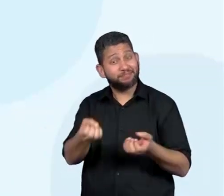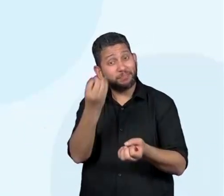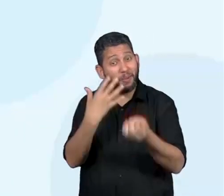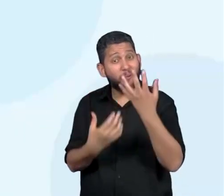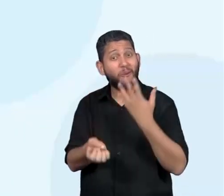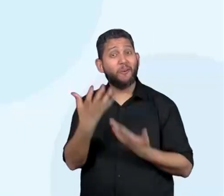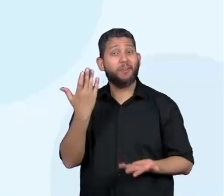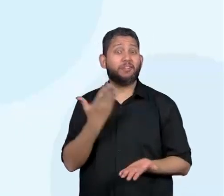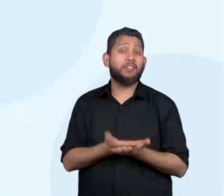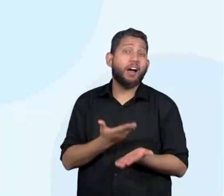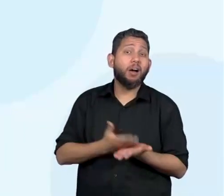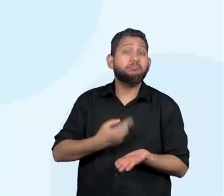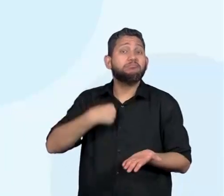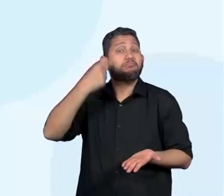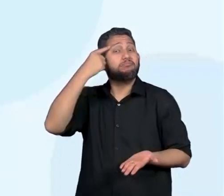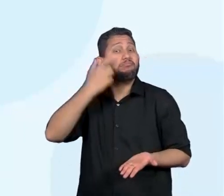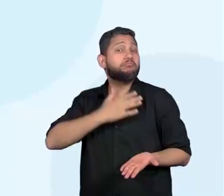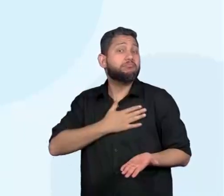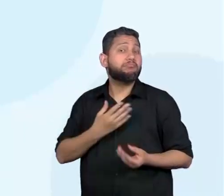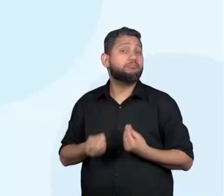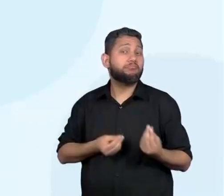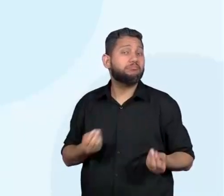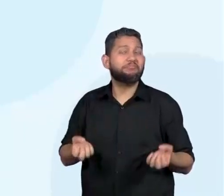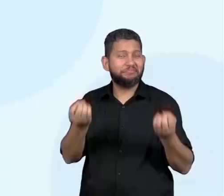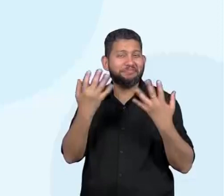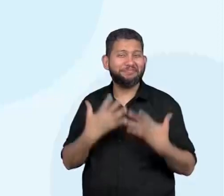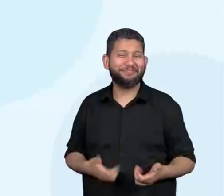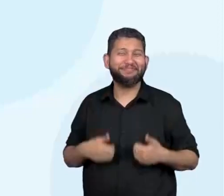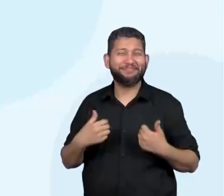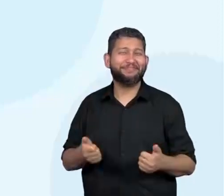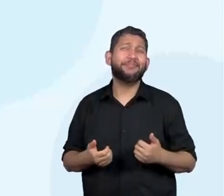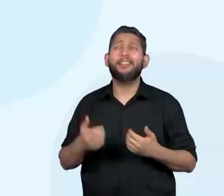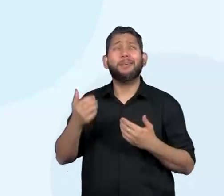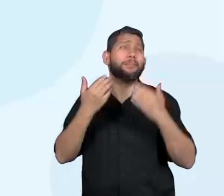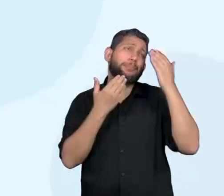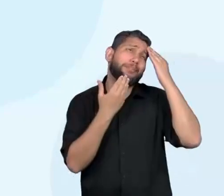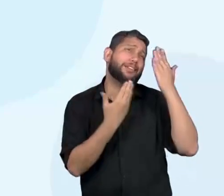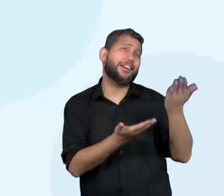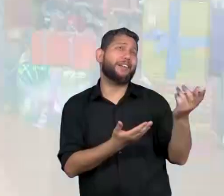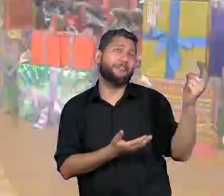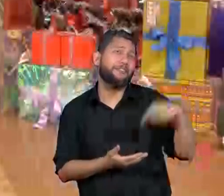conte o cachorro da aula que acabou de assistir. Muito